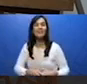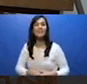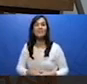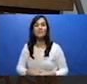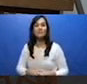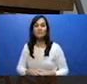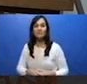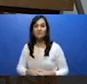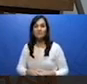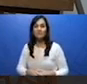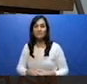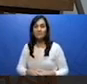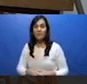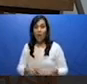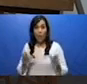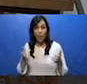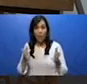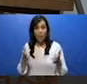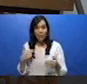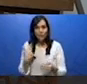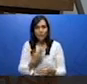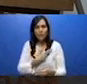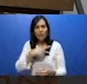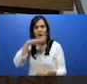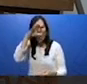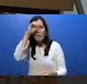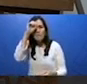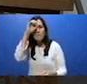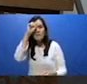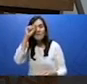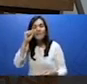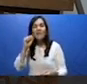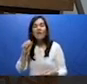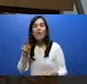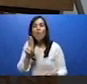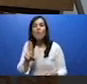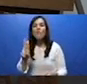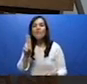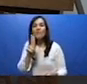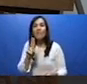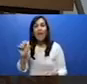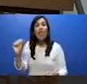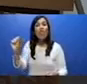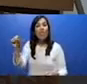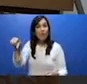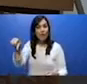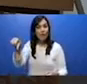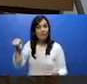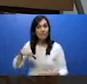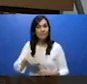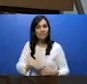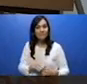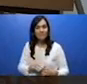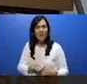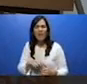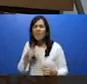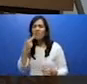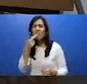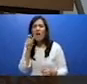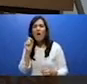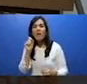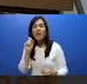caderno 3 e hoje nós vamos aprender sobre a unidade 9, que vai falar por